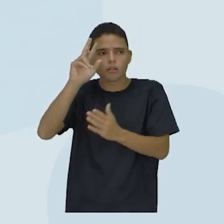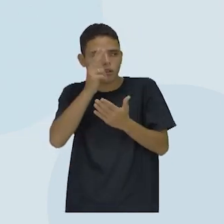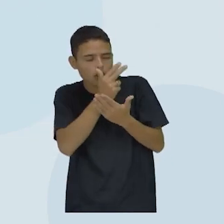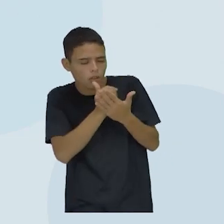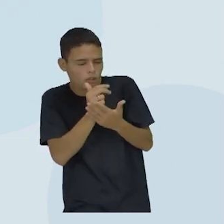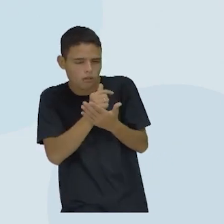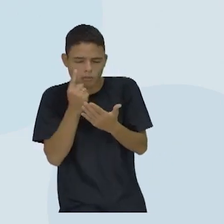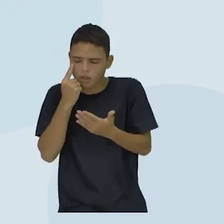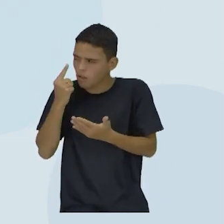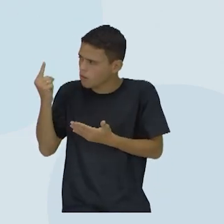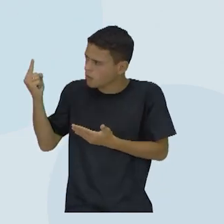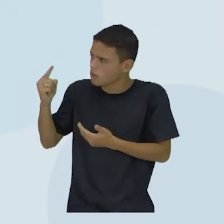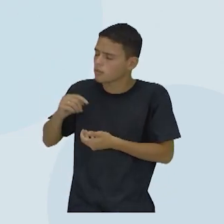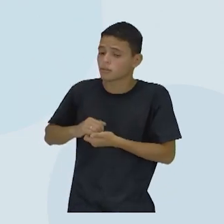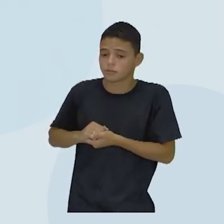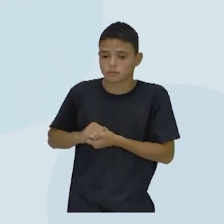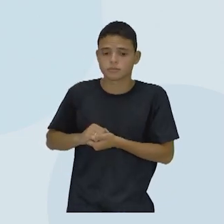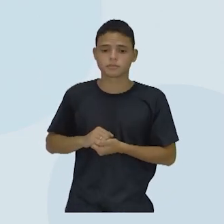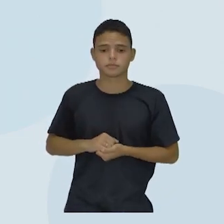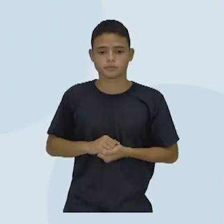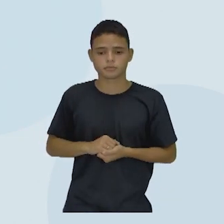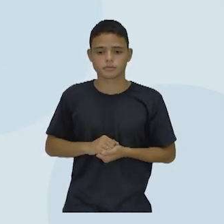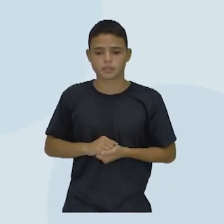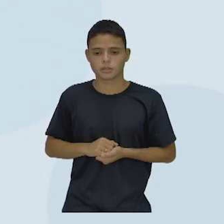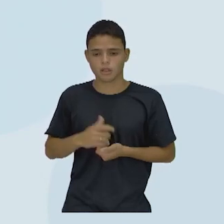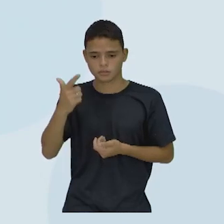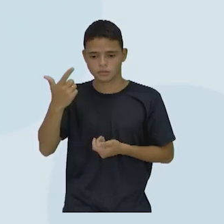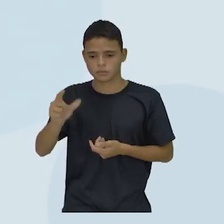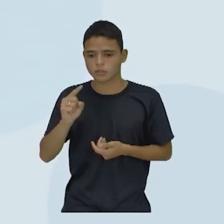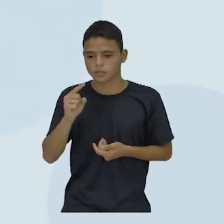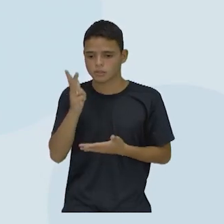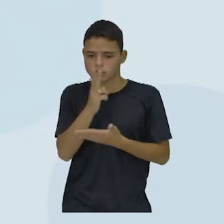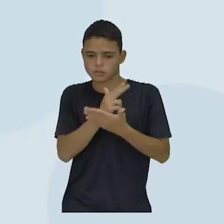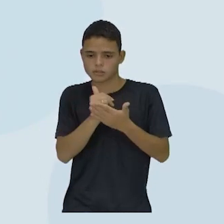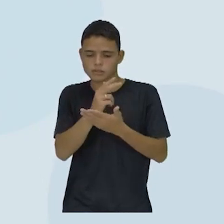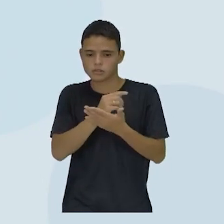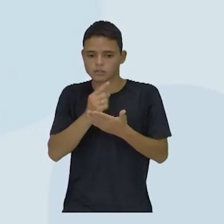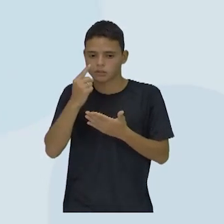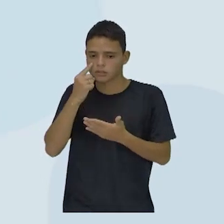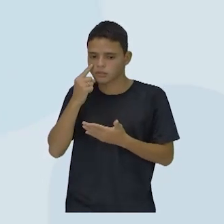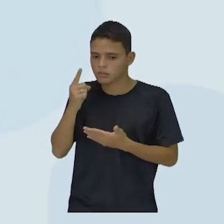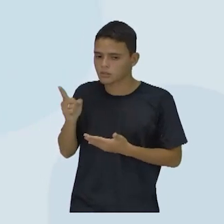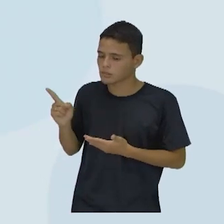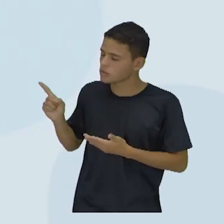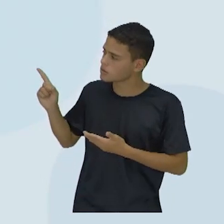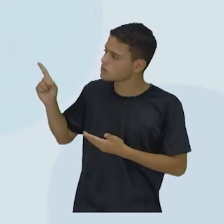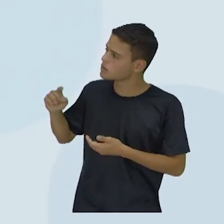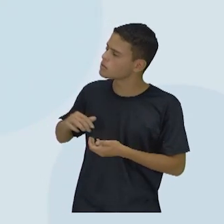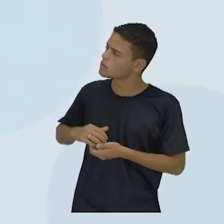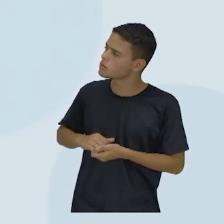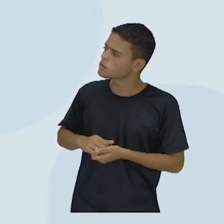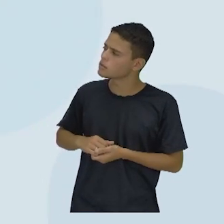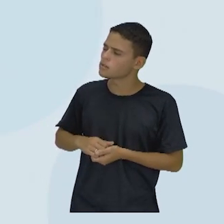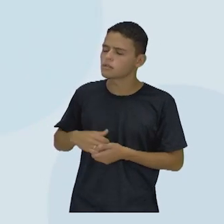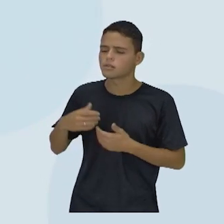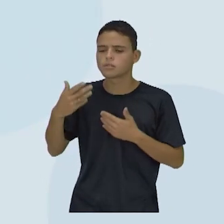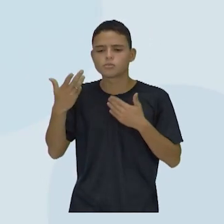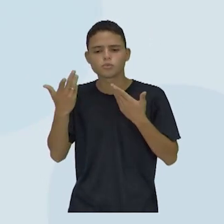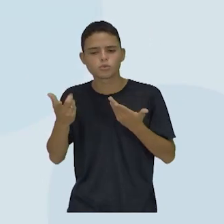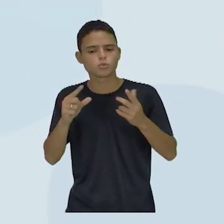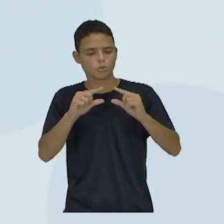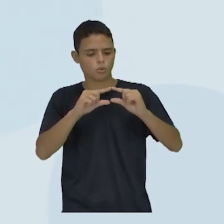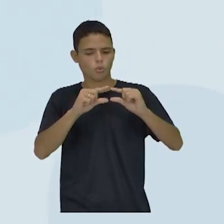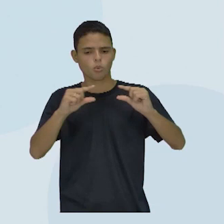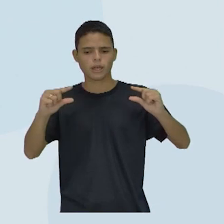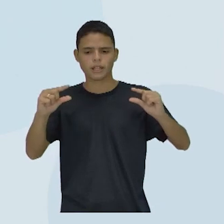depois, de acordo com as próximas imagens aí que eu coloquei. Então, essas são as imagens. Qual seria a legenda, pensando na